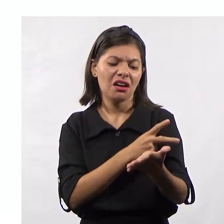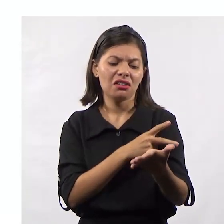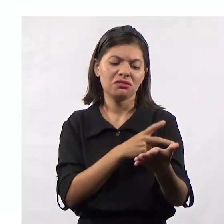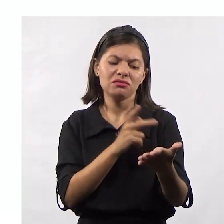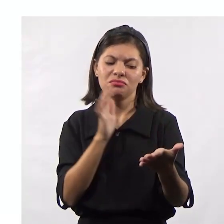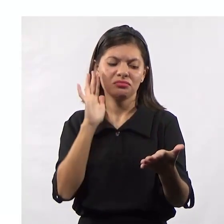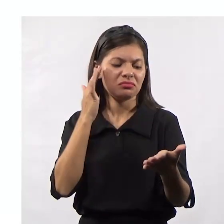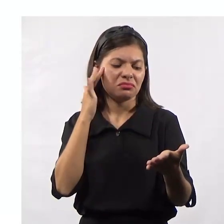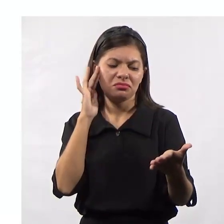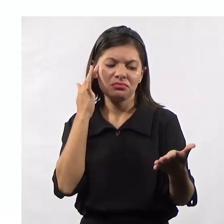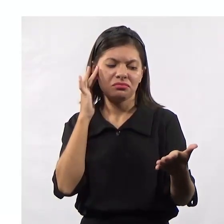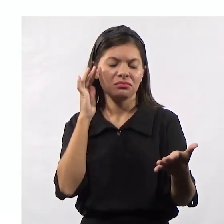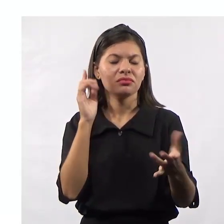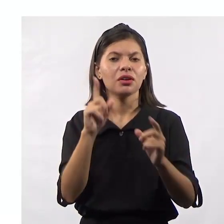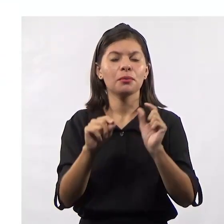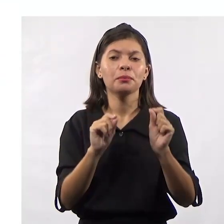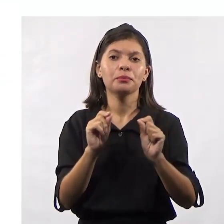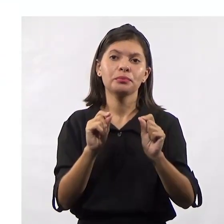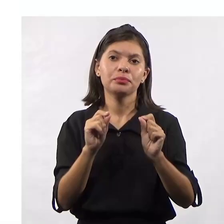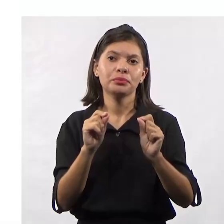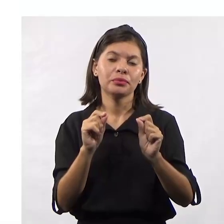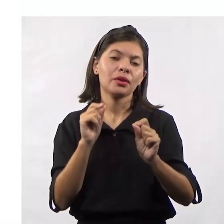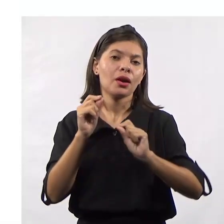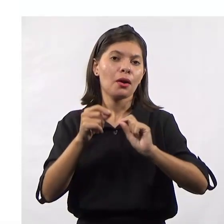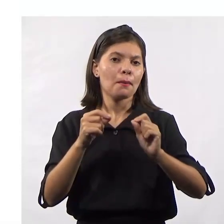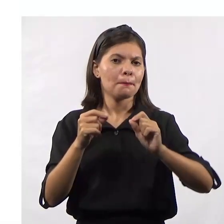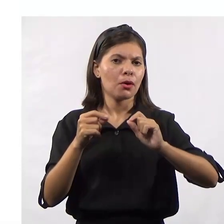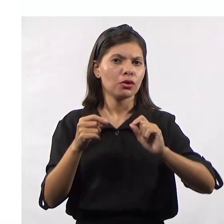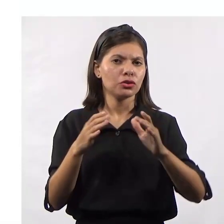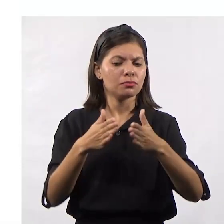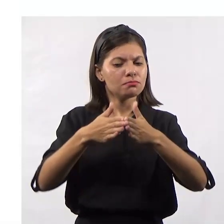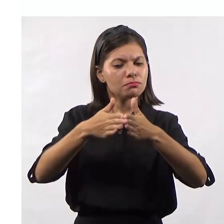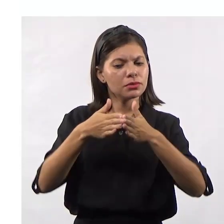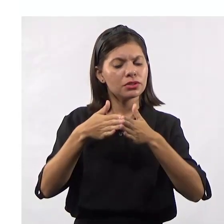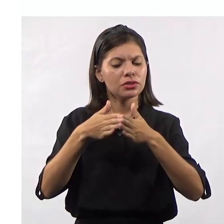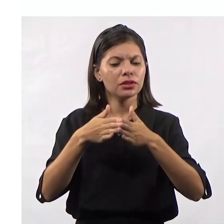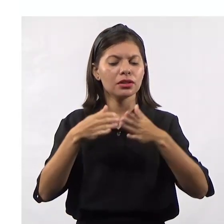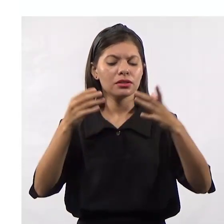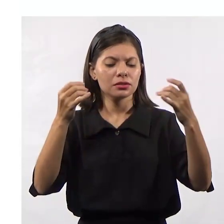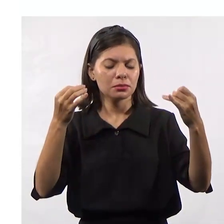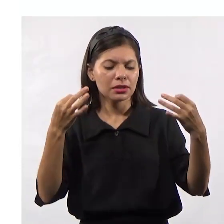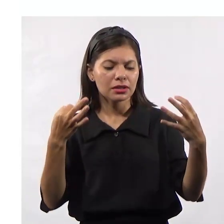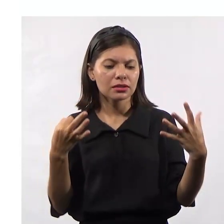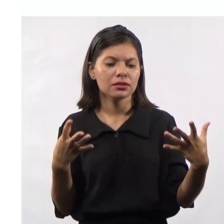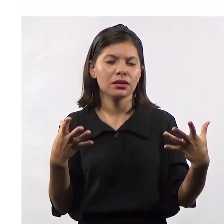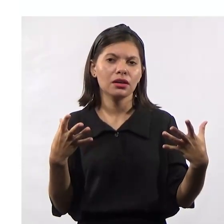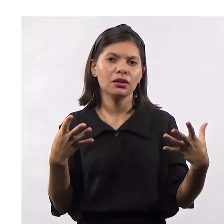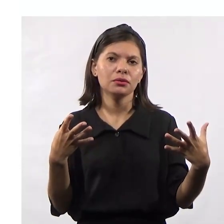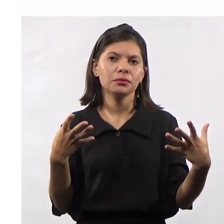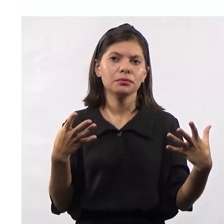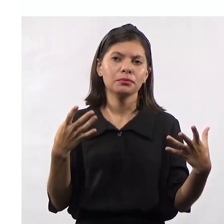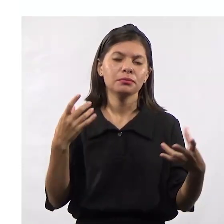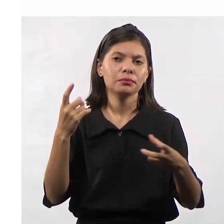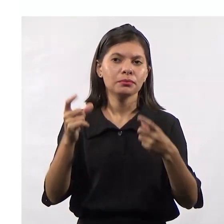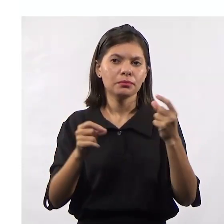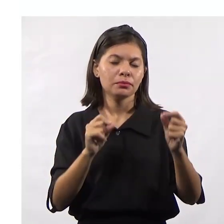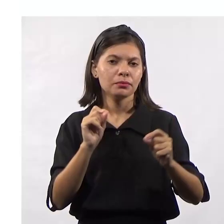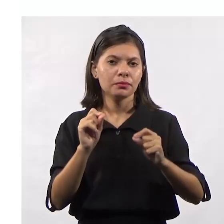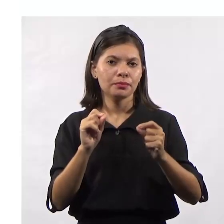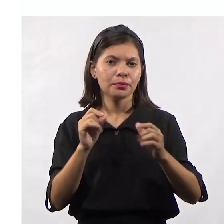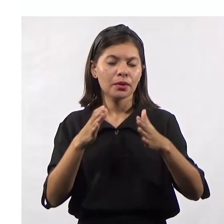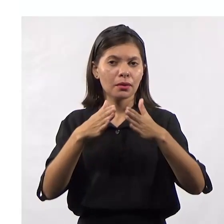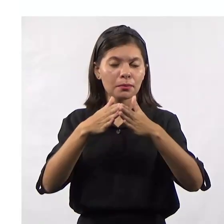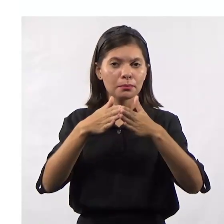Claro. Pode impugnar ou pedir esclarecimentos, né? Desde que você protocole esse